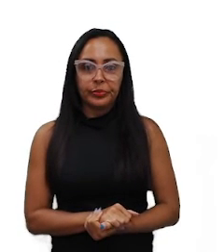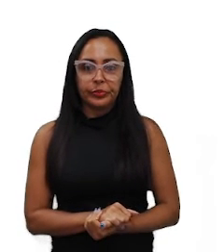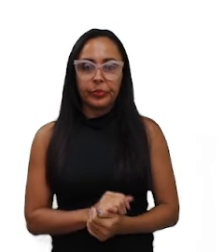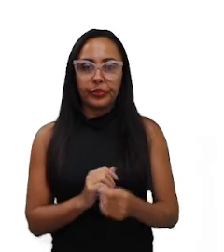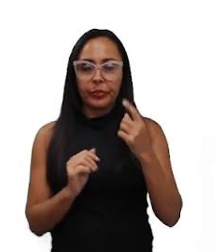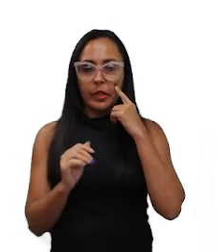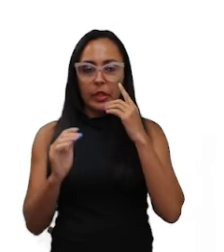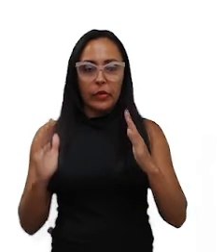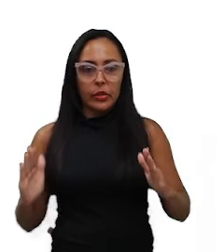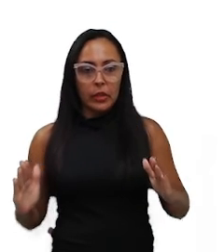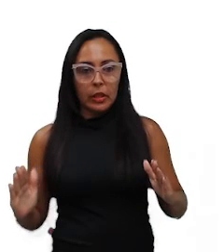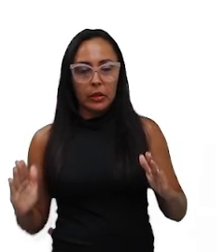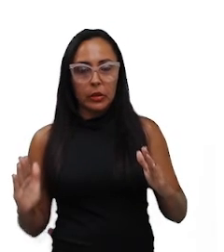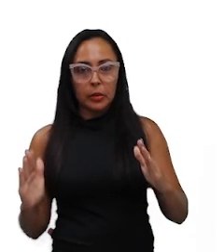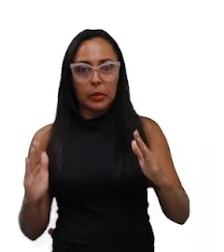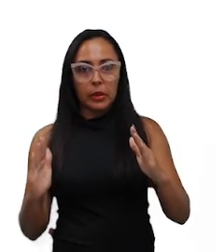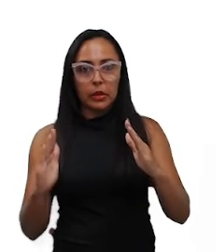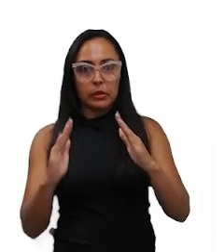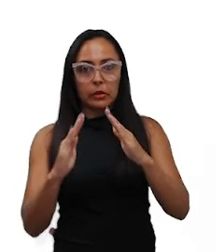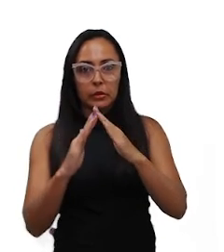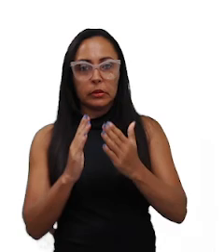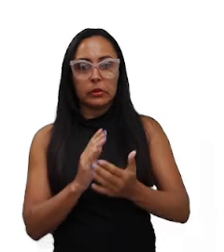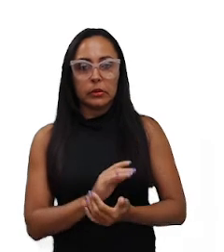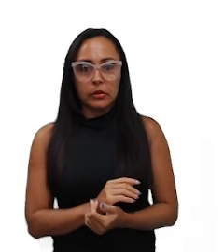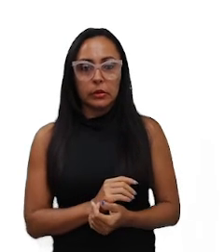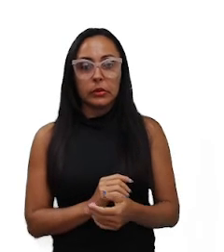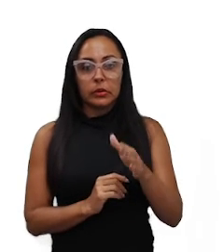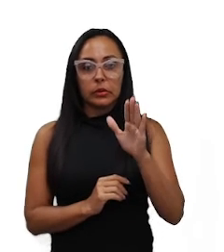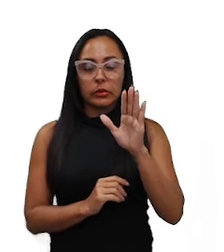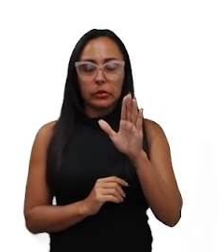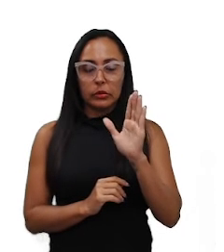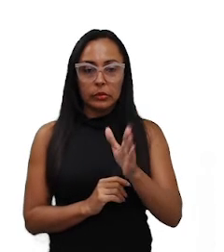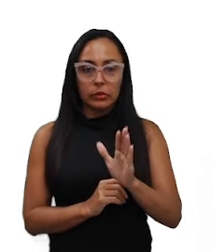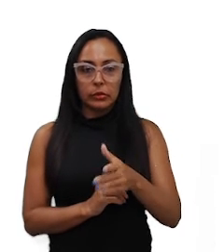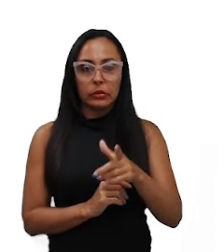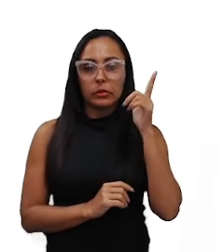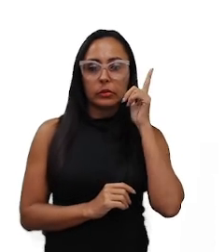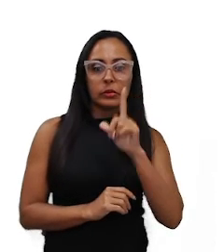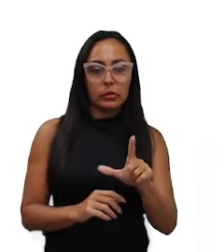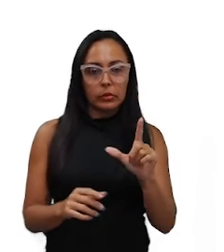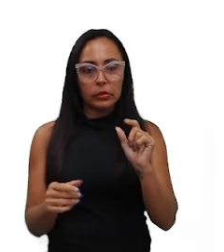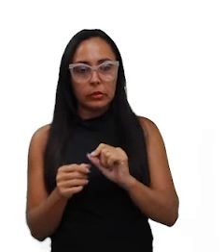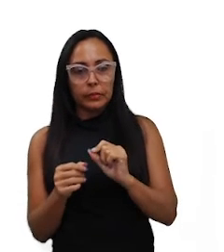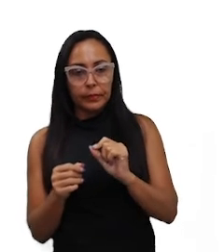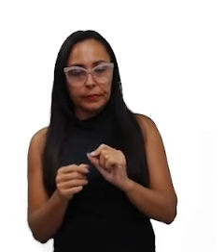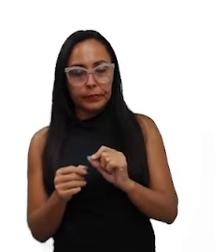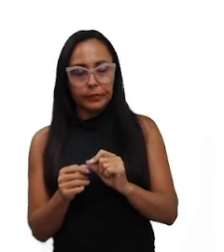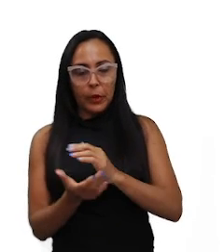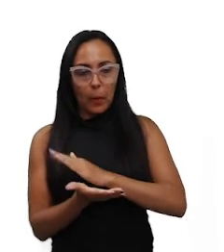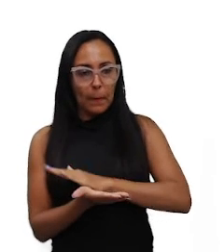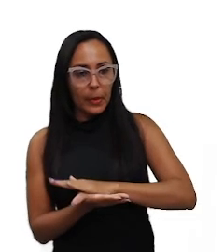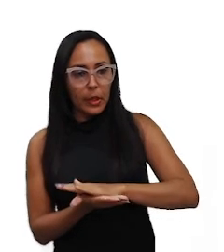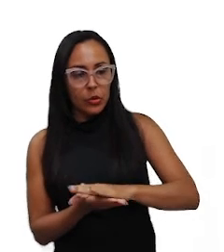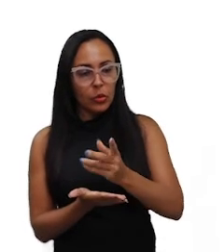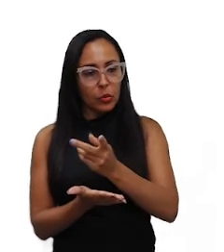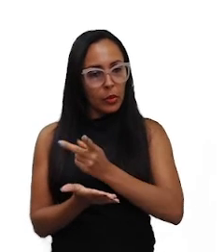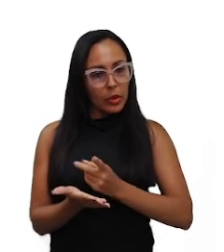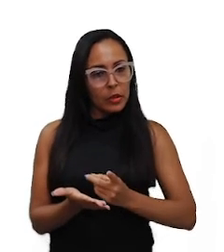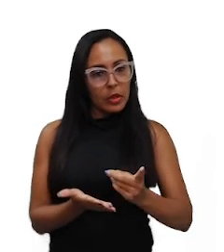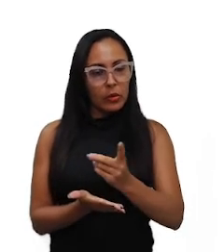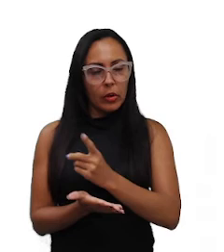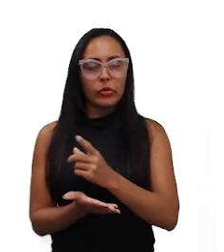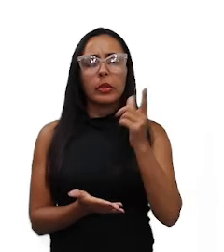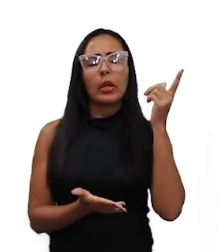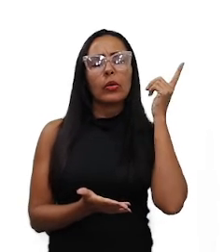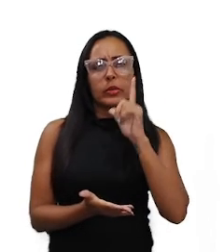afunilamento, né, da medida do chão, e a gente já consegue fazer a malha do piso no meu desenho, como a gente está conseguindo